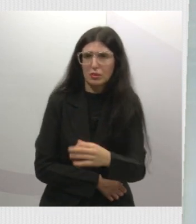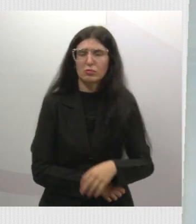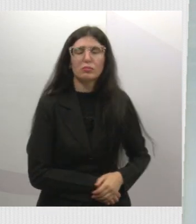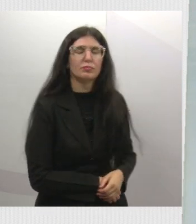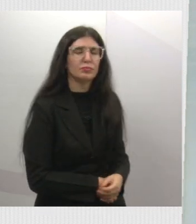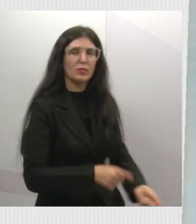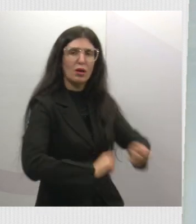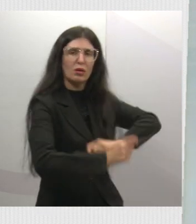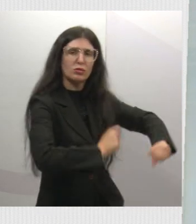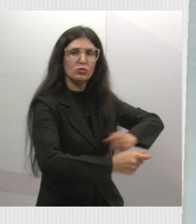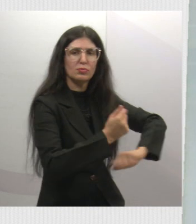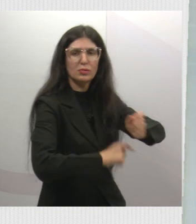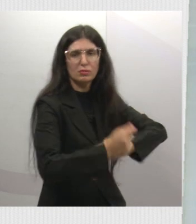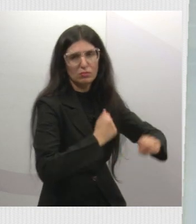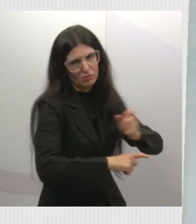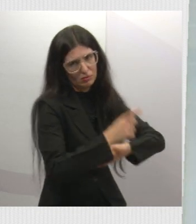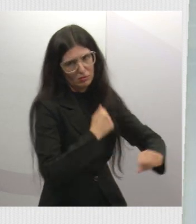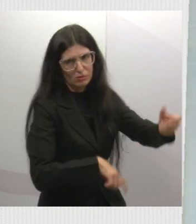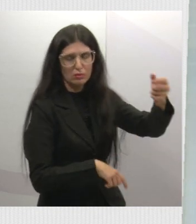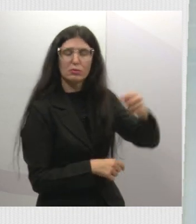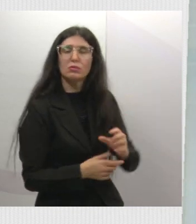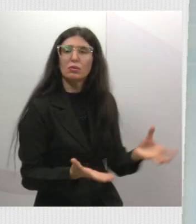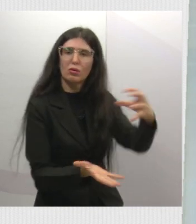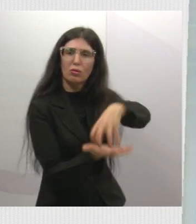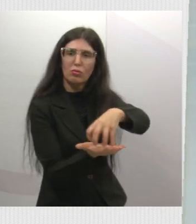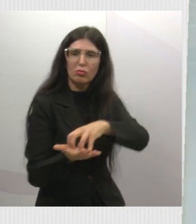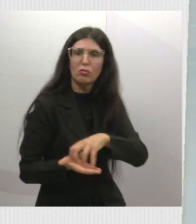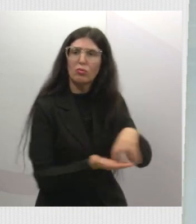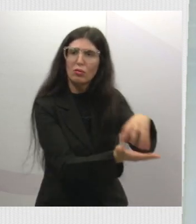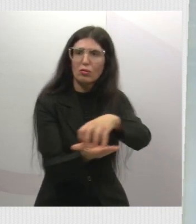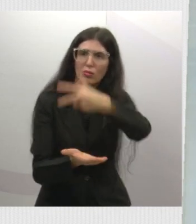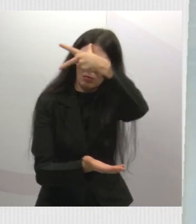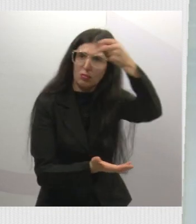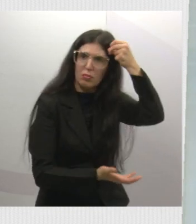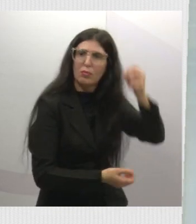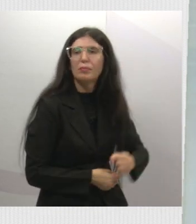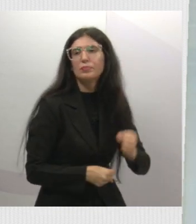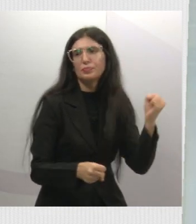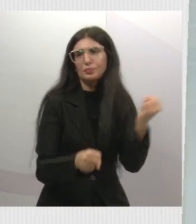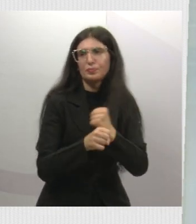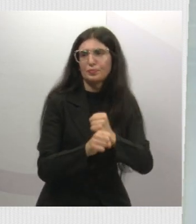Administração, Secretaria de Administração, um montante orçado para o ano de